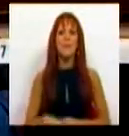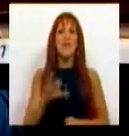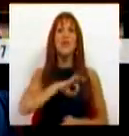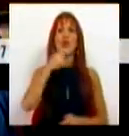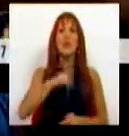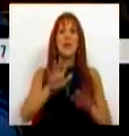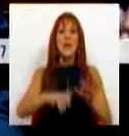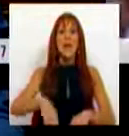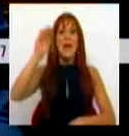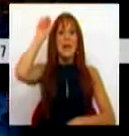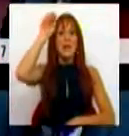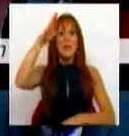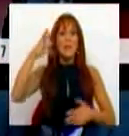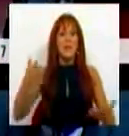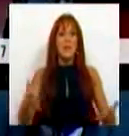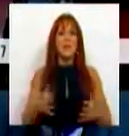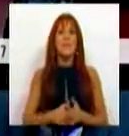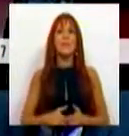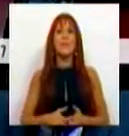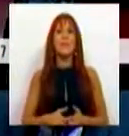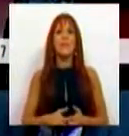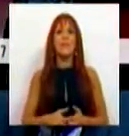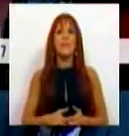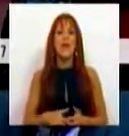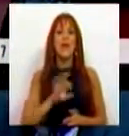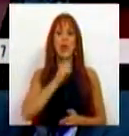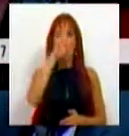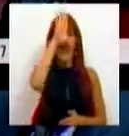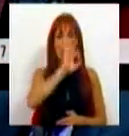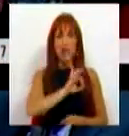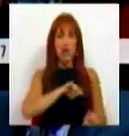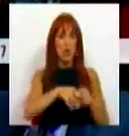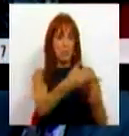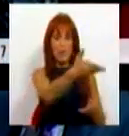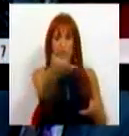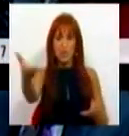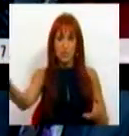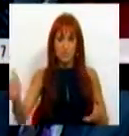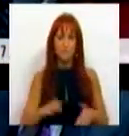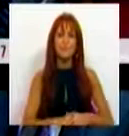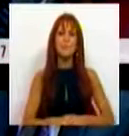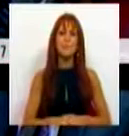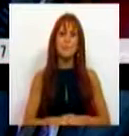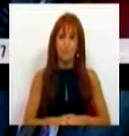Senhor Presidente da Assembleia da República, Senhor Primeiro-Ministro, Senhores Deputados,